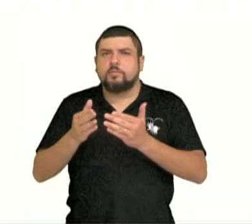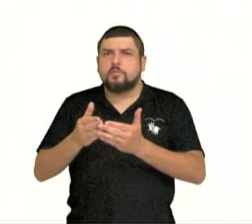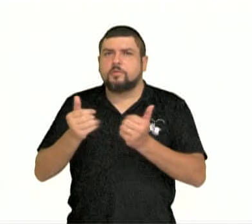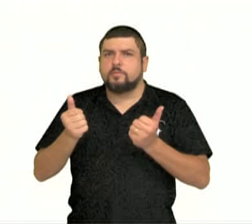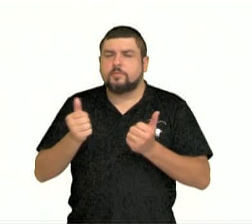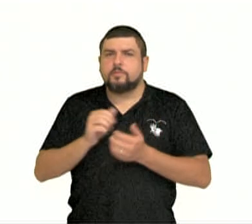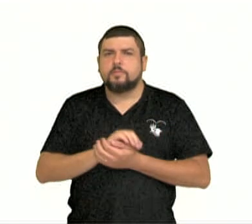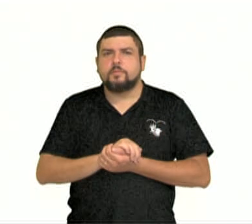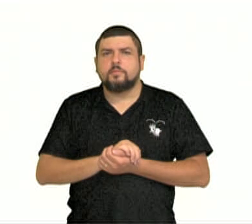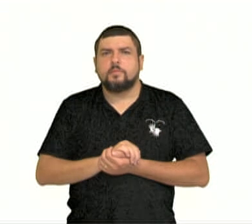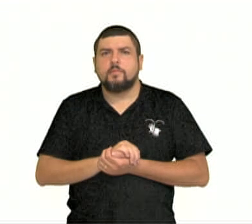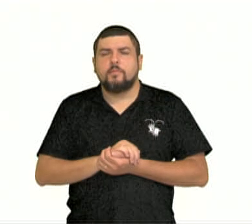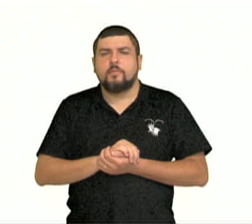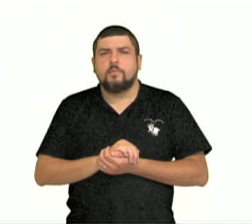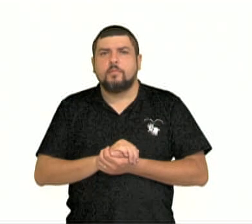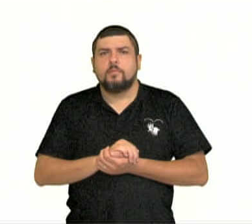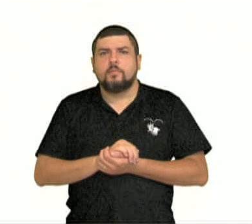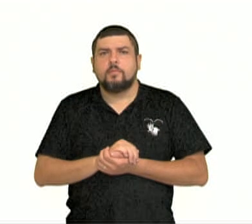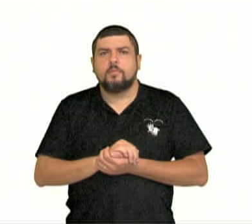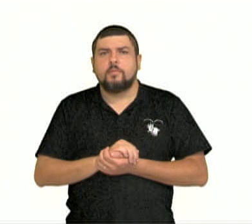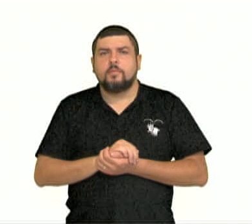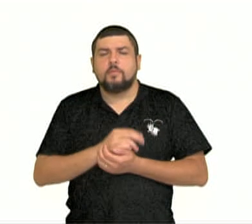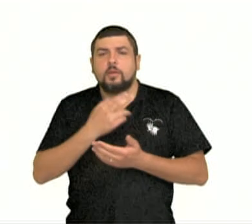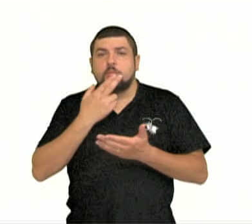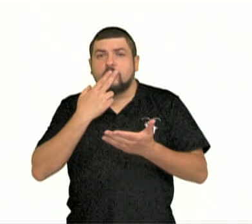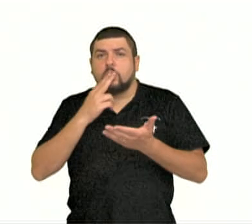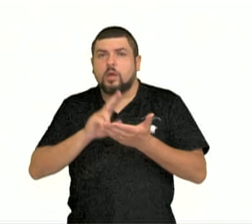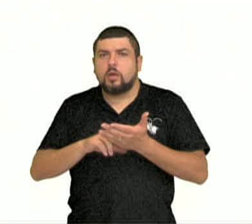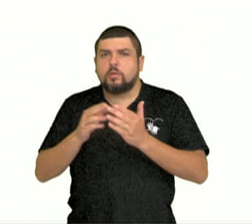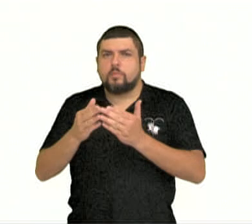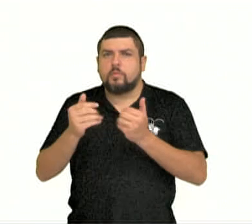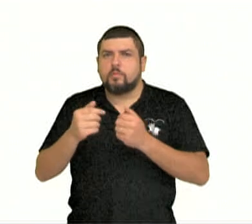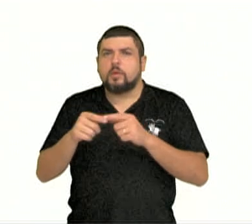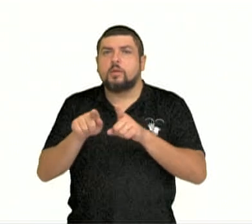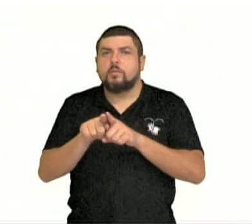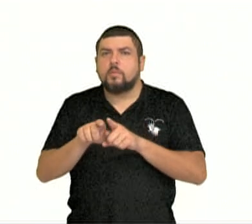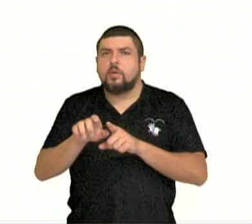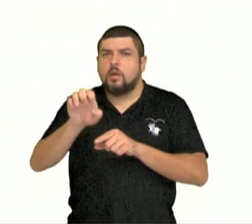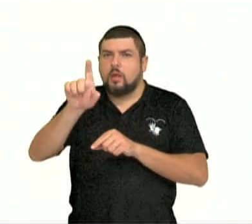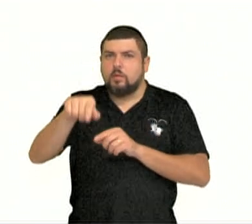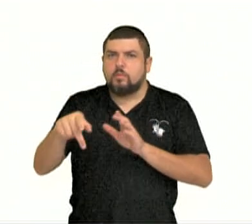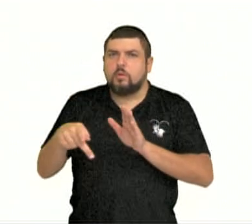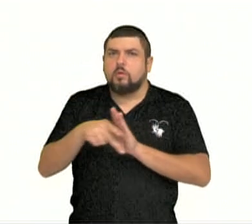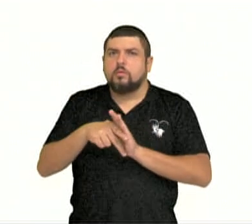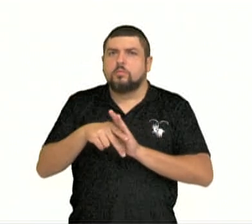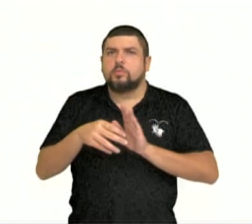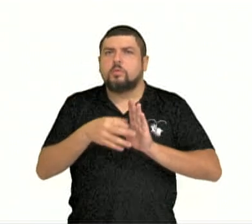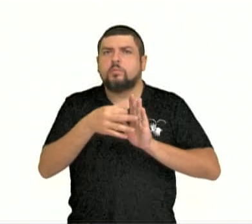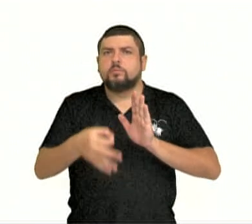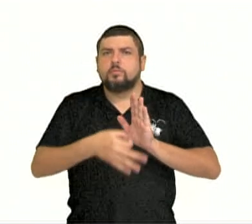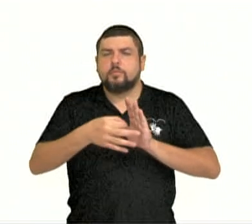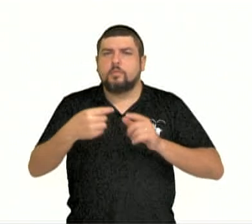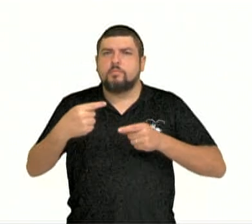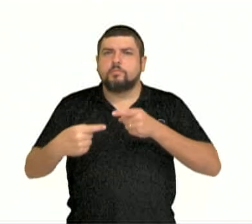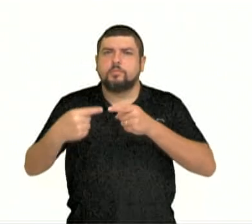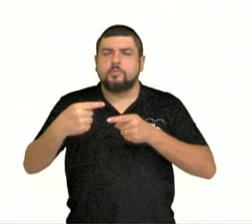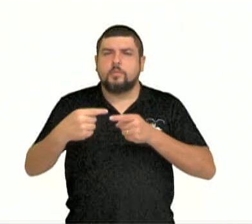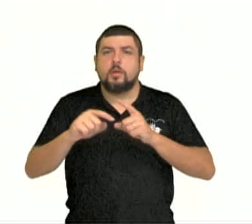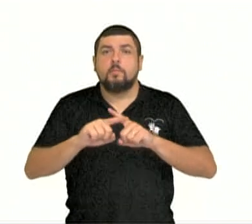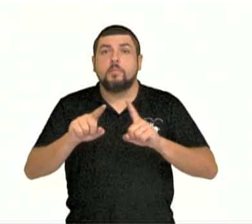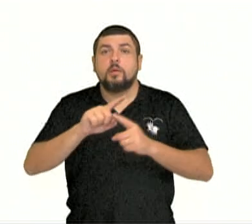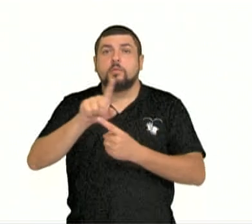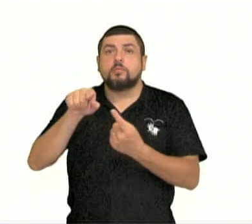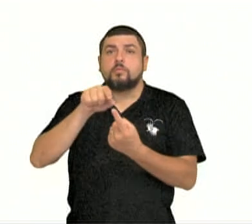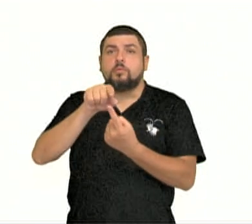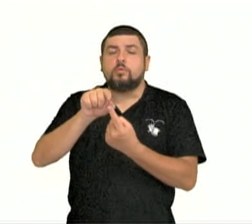A carta de reivindicação também pertence à modalidade argumentativa. Mas a finalidade é o quê?